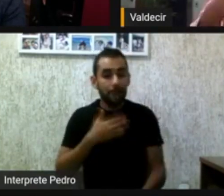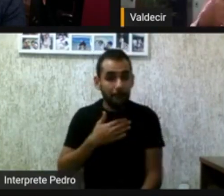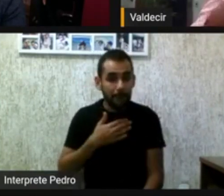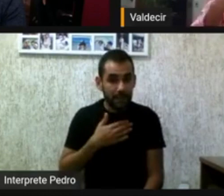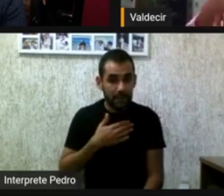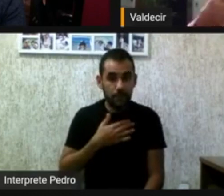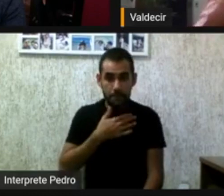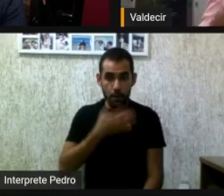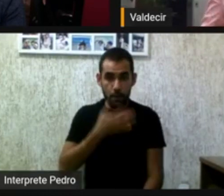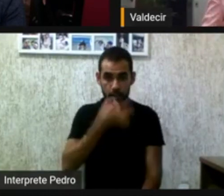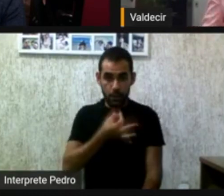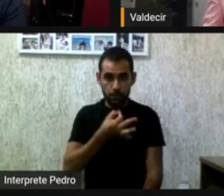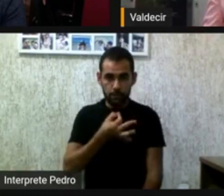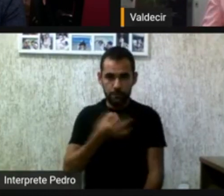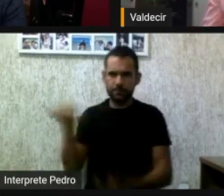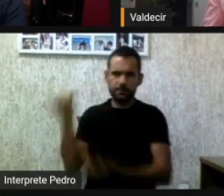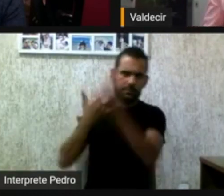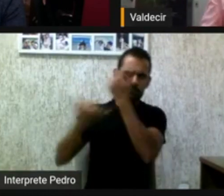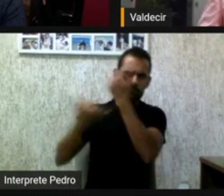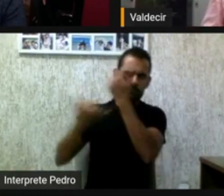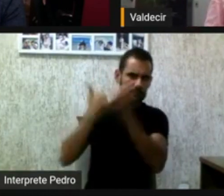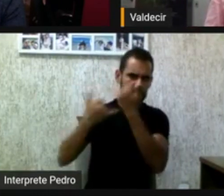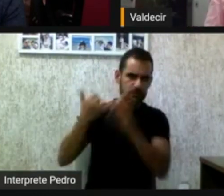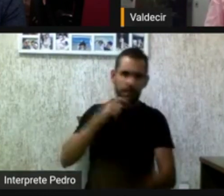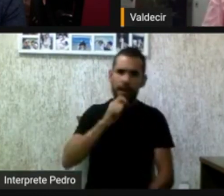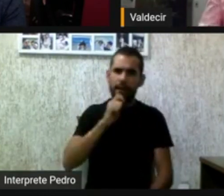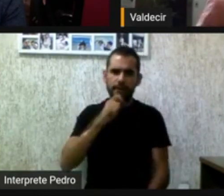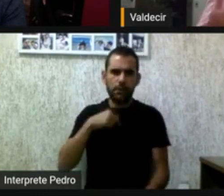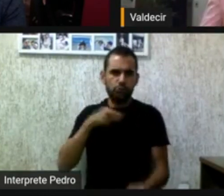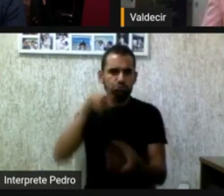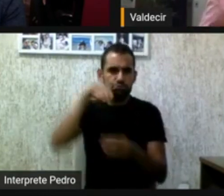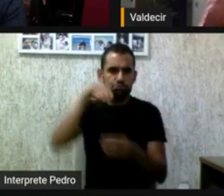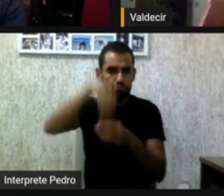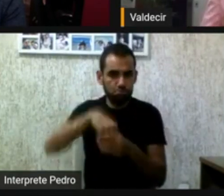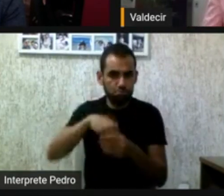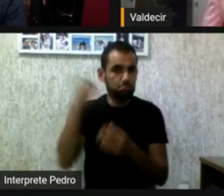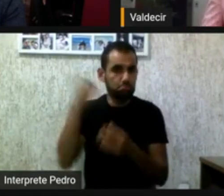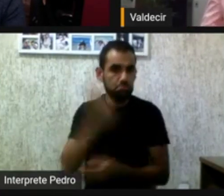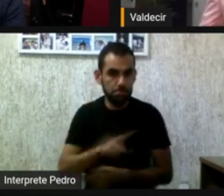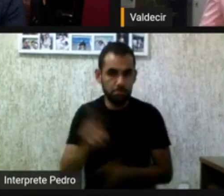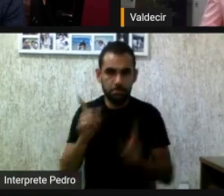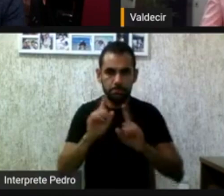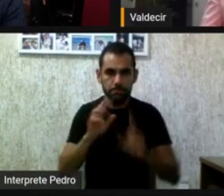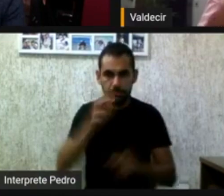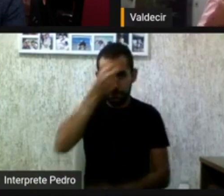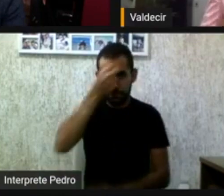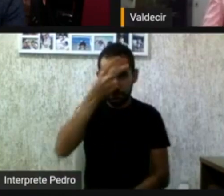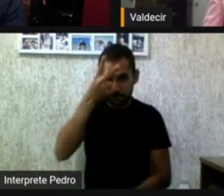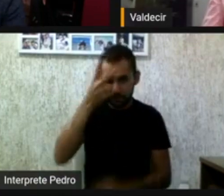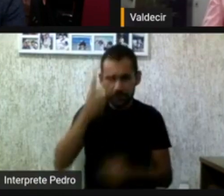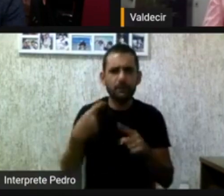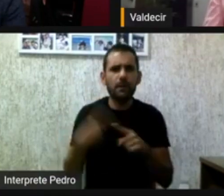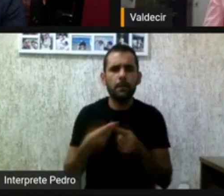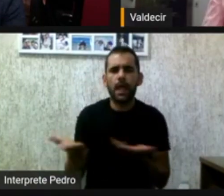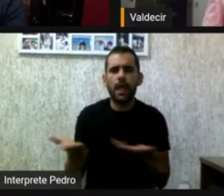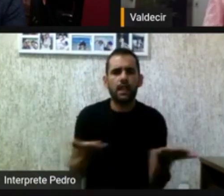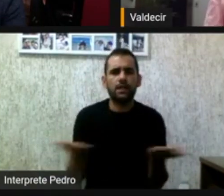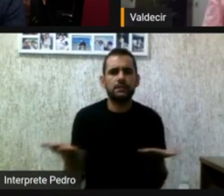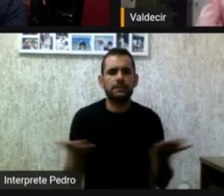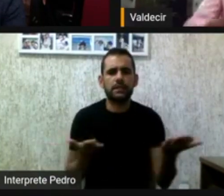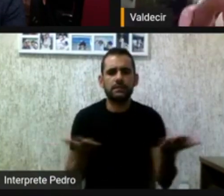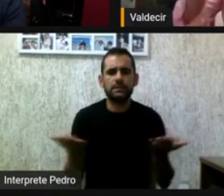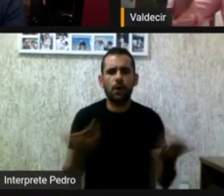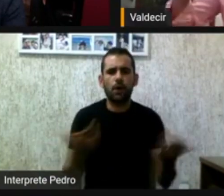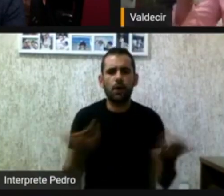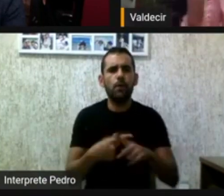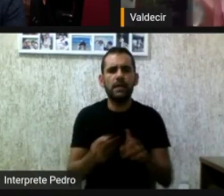que a gente escuta várias coisas, né? Não estou lá dentro ainda, tenho que ver esses processos de licitação, por que as obras foram interrompidas,